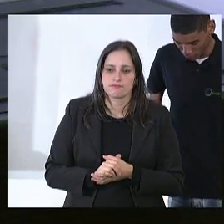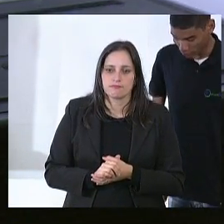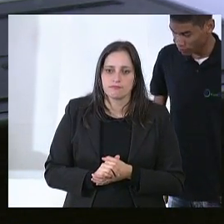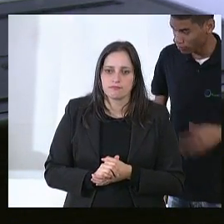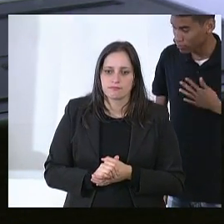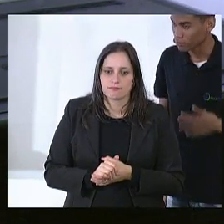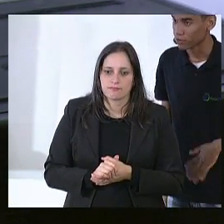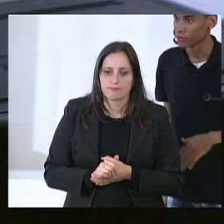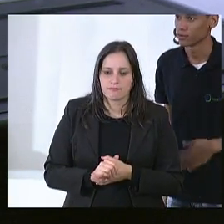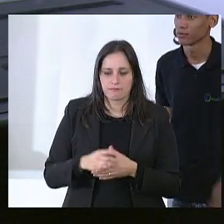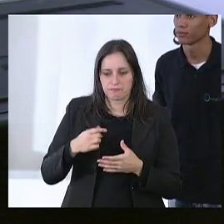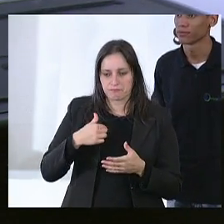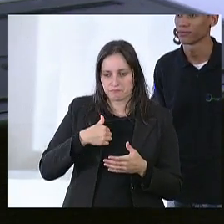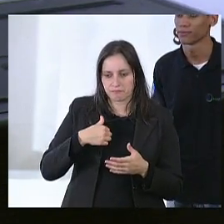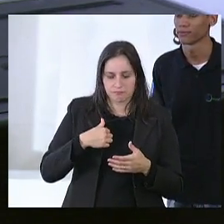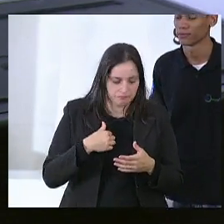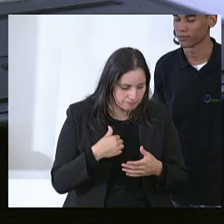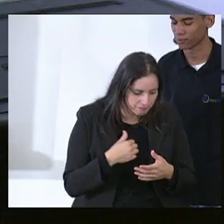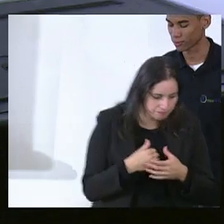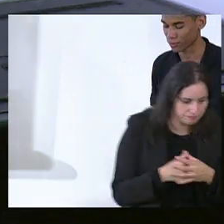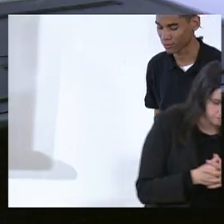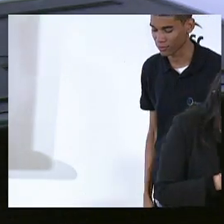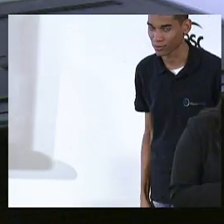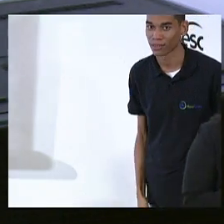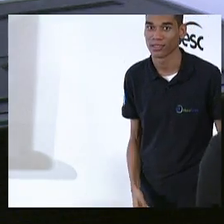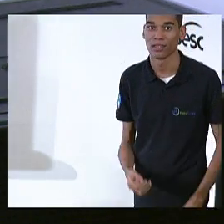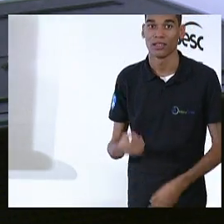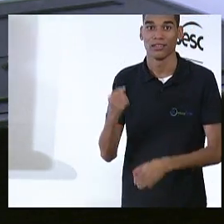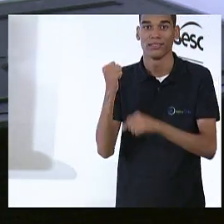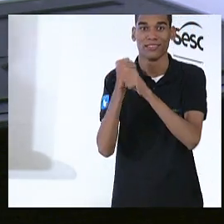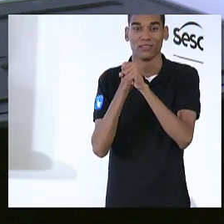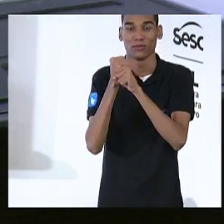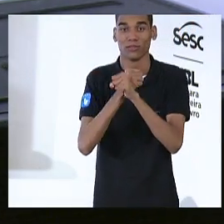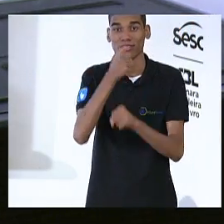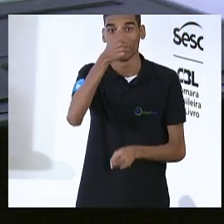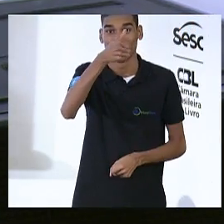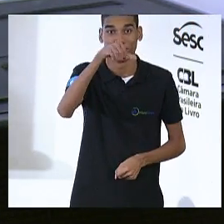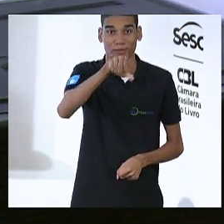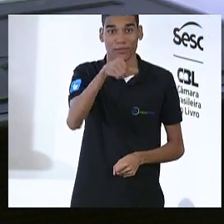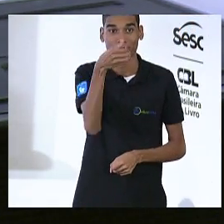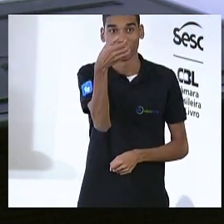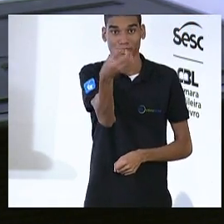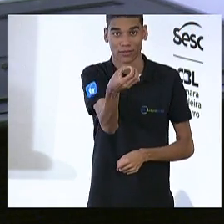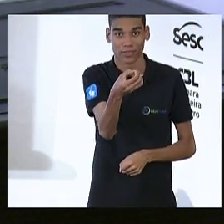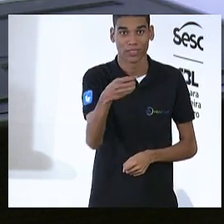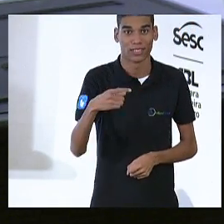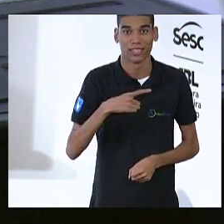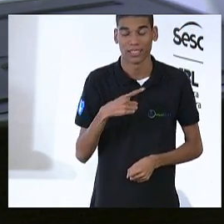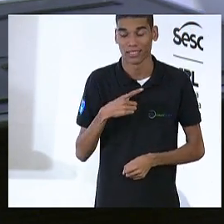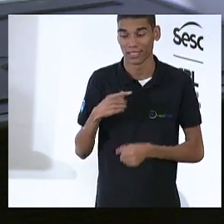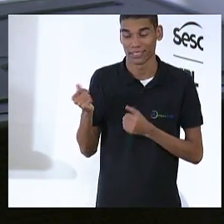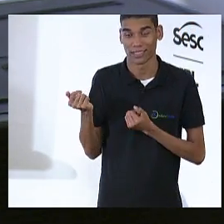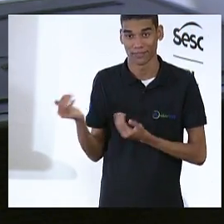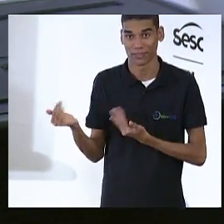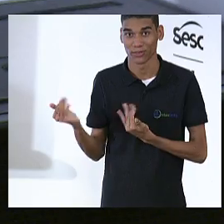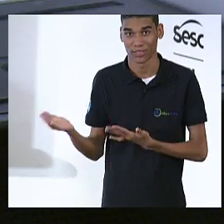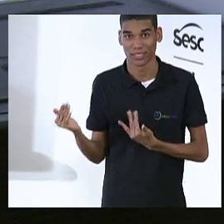Não? Enfim, o pessoal que cresceu nos anos 70, era criança nos anos 70, se tornou adolescente nos anos 70,